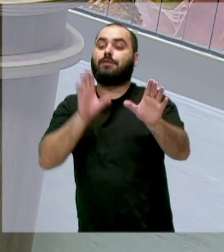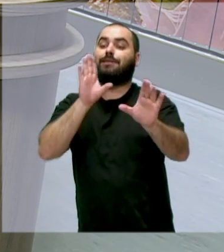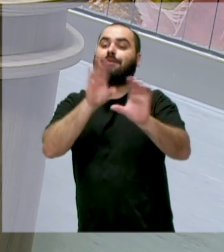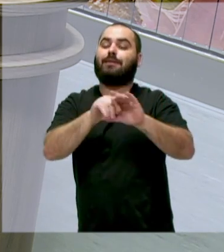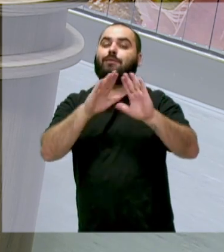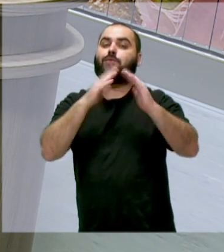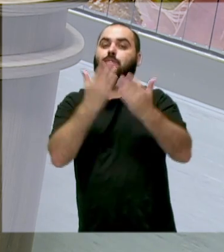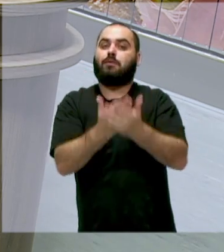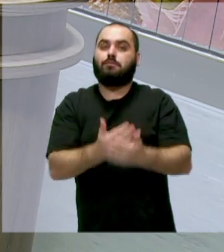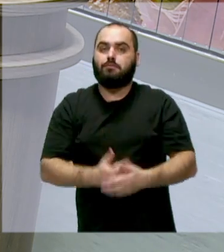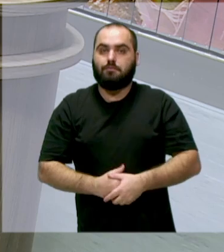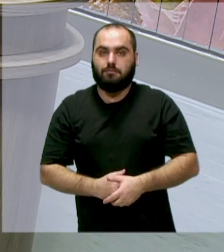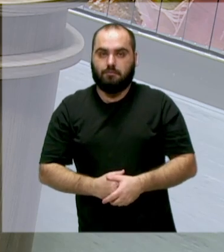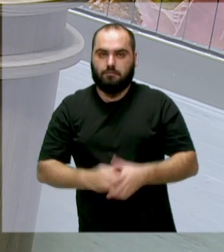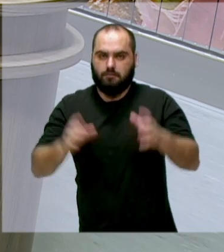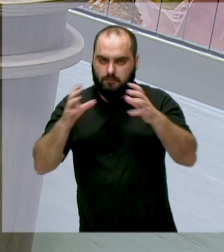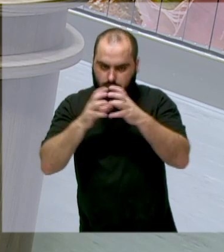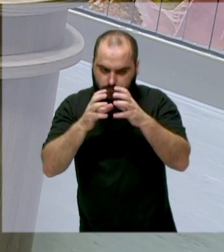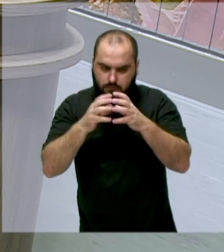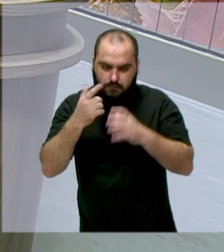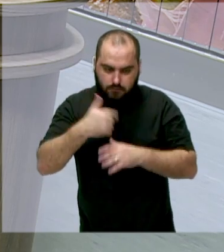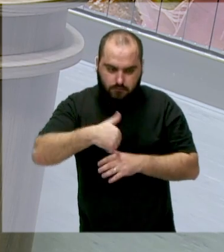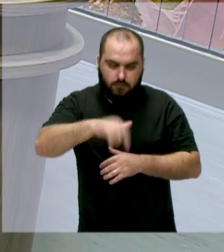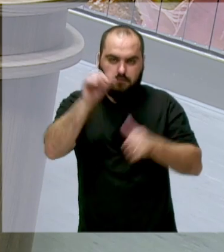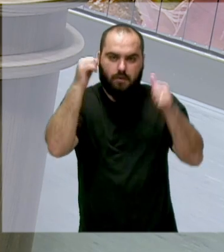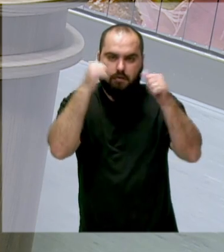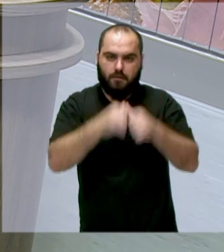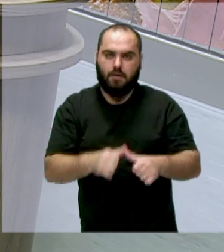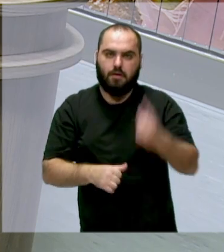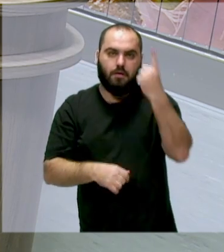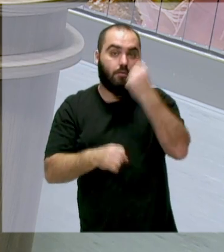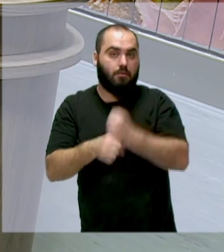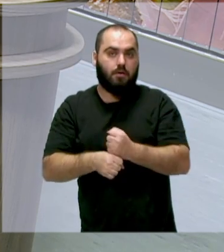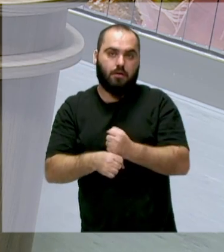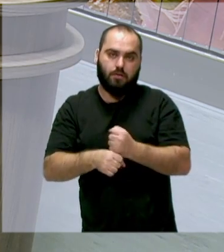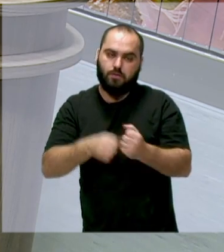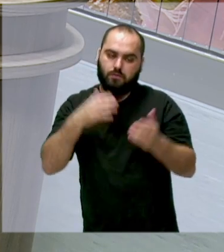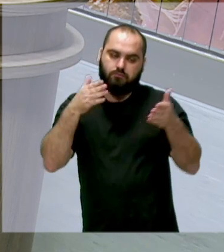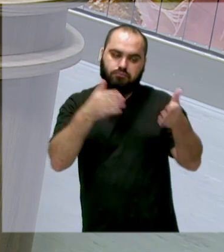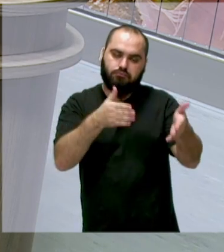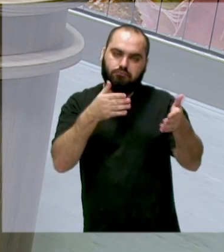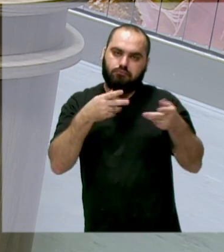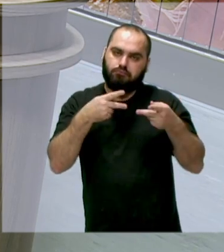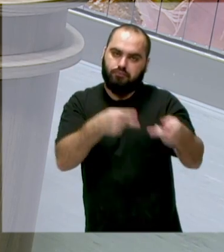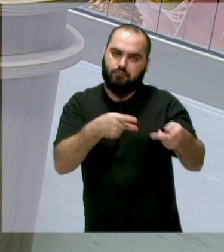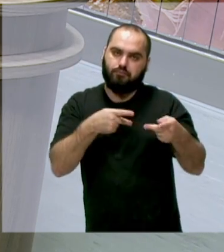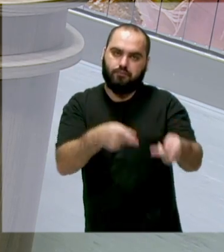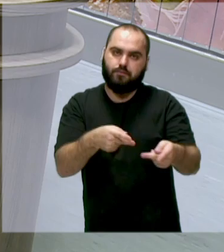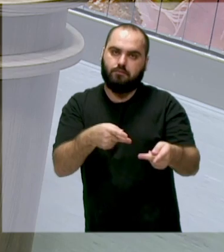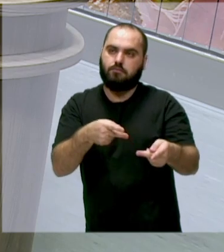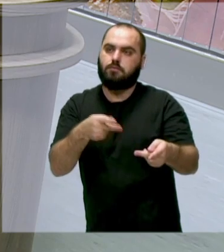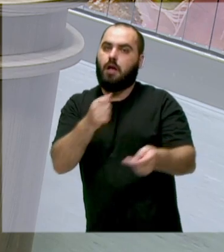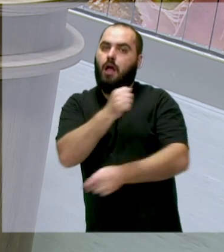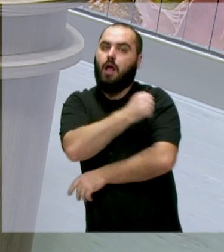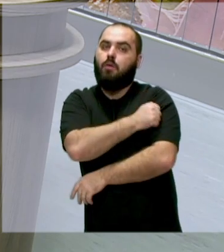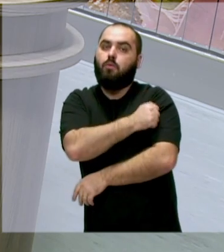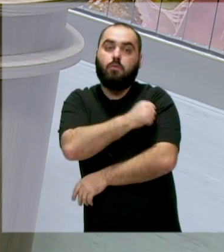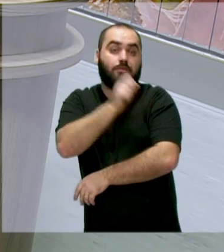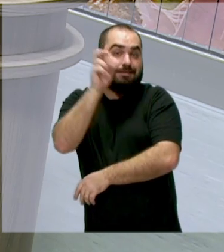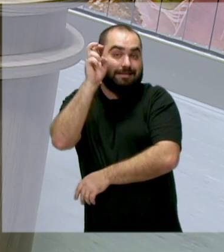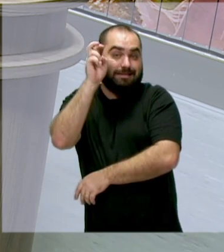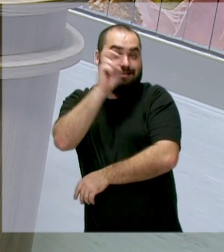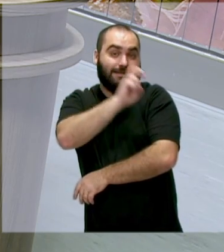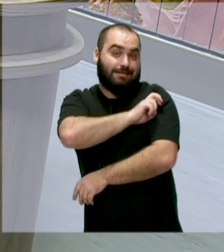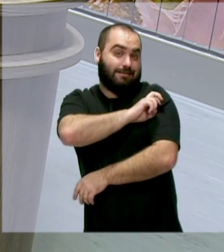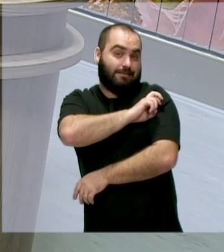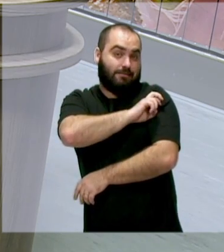escolas. A nossa equipe vai lá, fica durante todo um ano, trabalha com alunos de quinta série, mas toda a